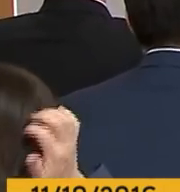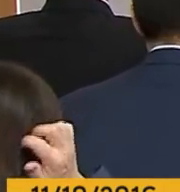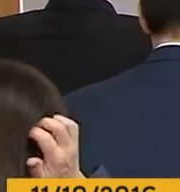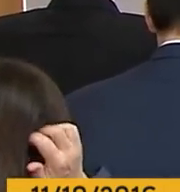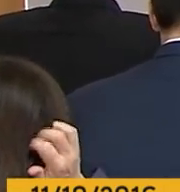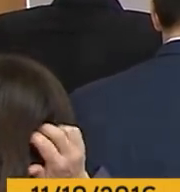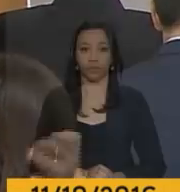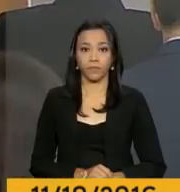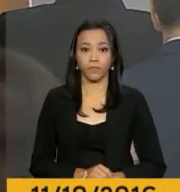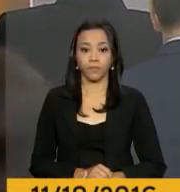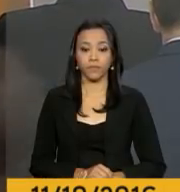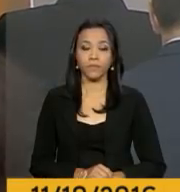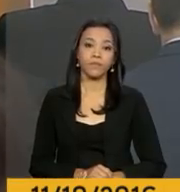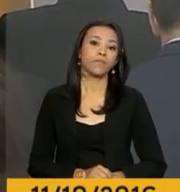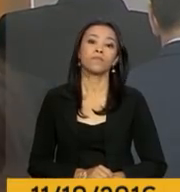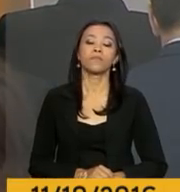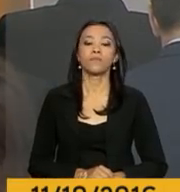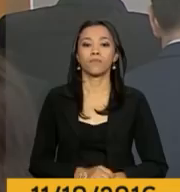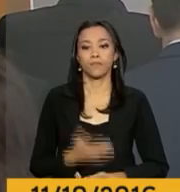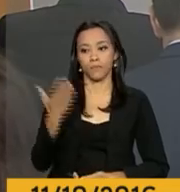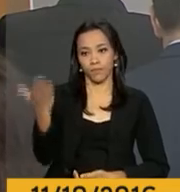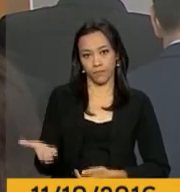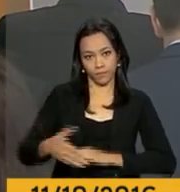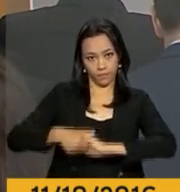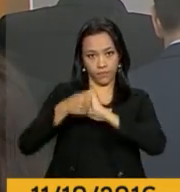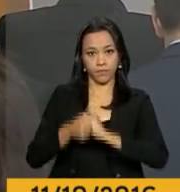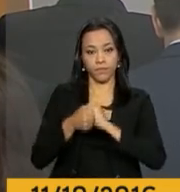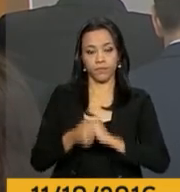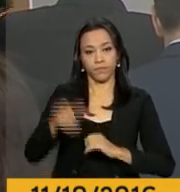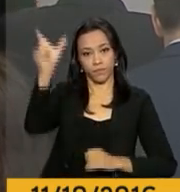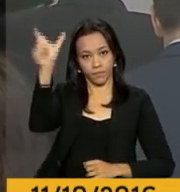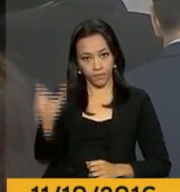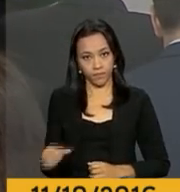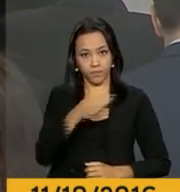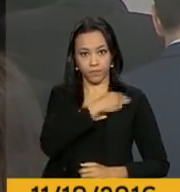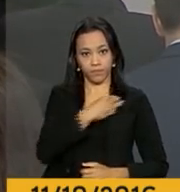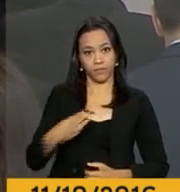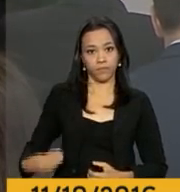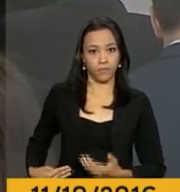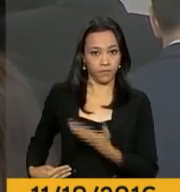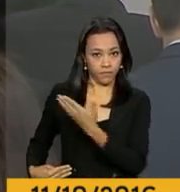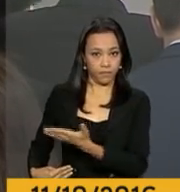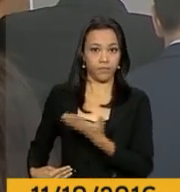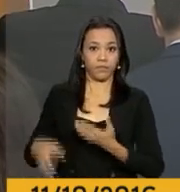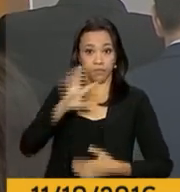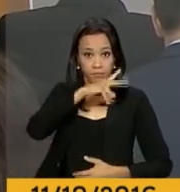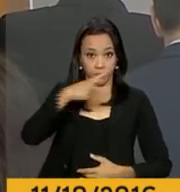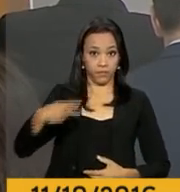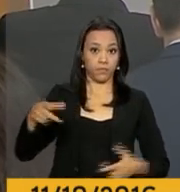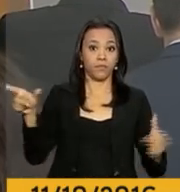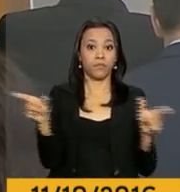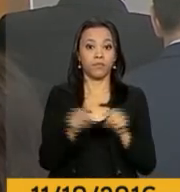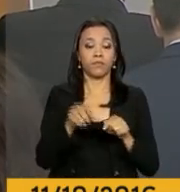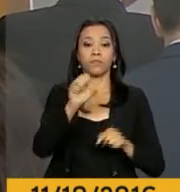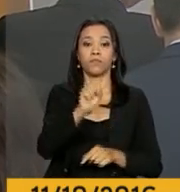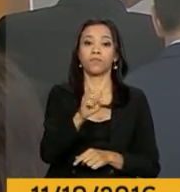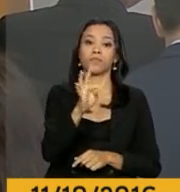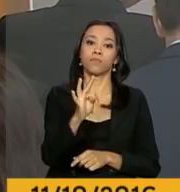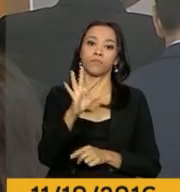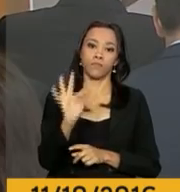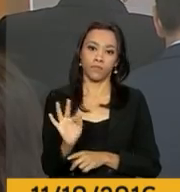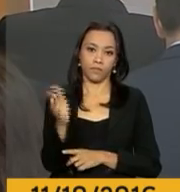quero cumprimentar a eminente ministra Car Lu presidente do Supremo Tribunal Federal e do Conselho Nacional de